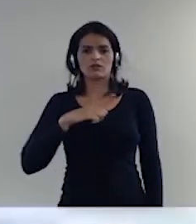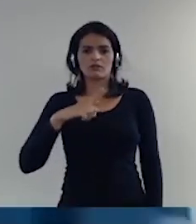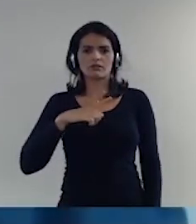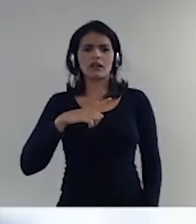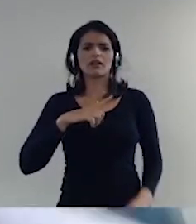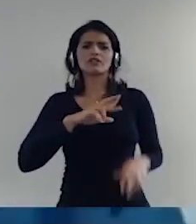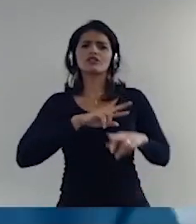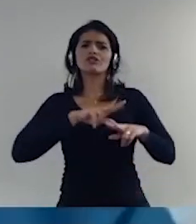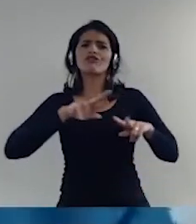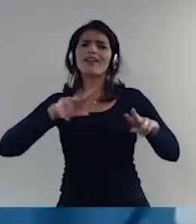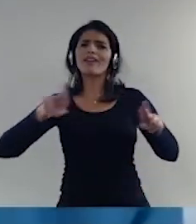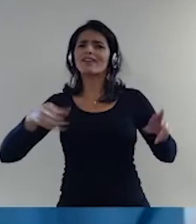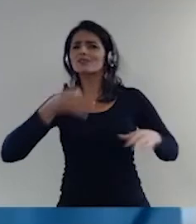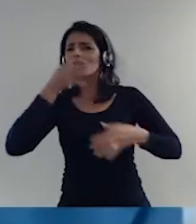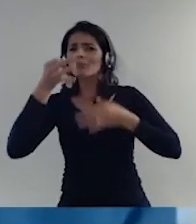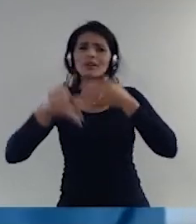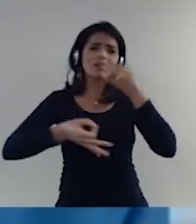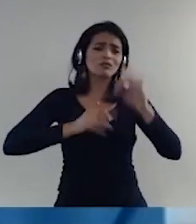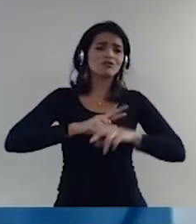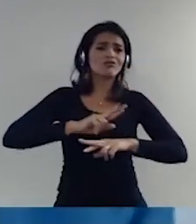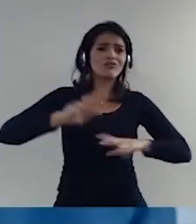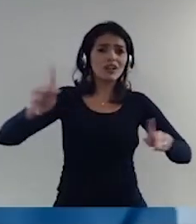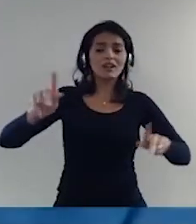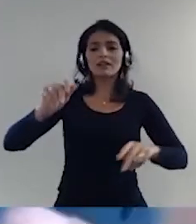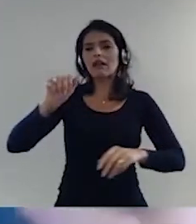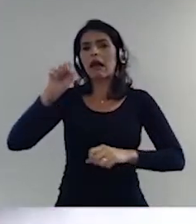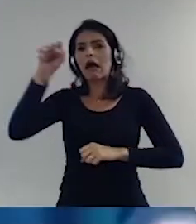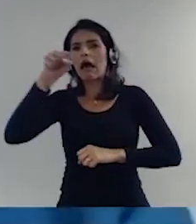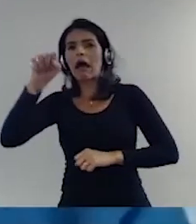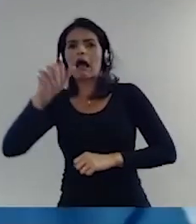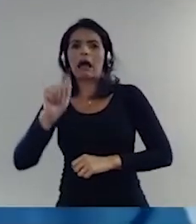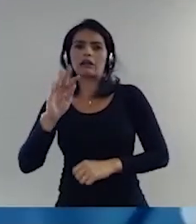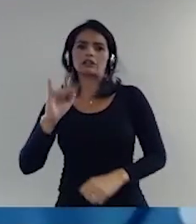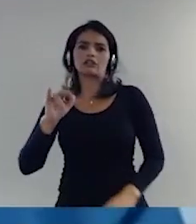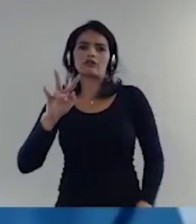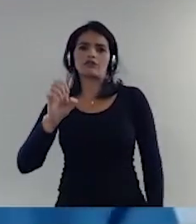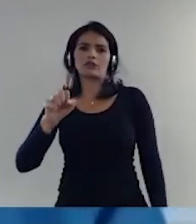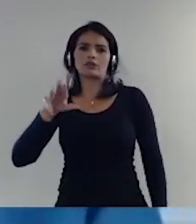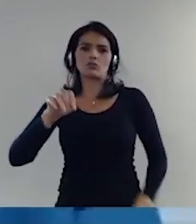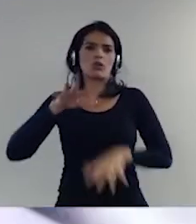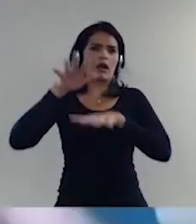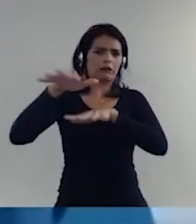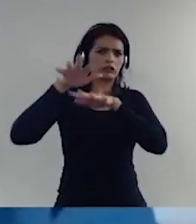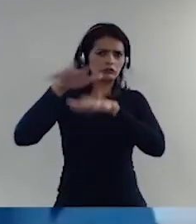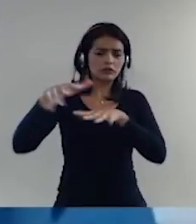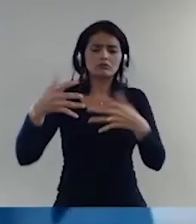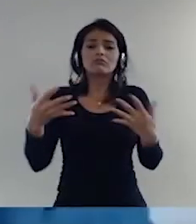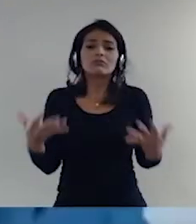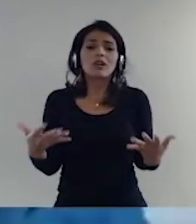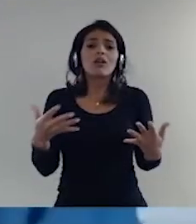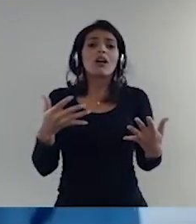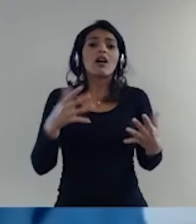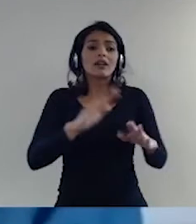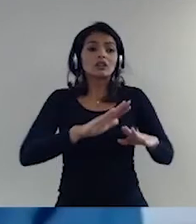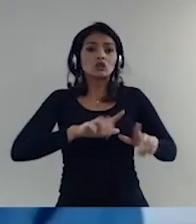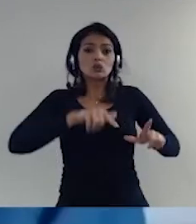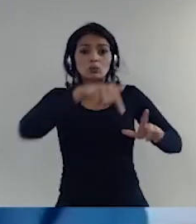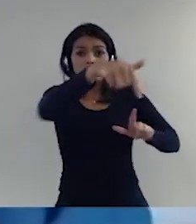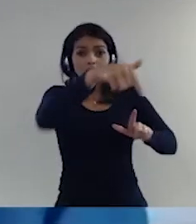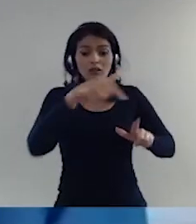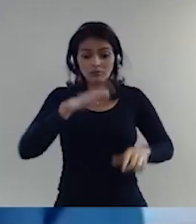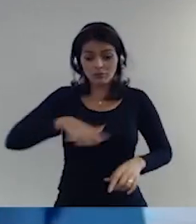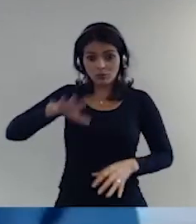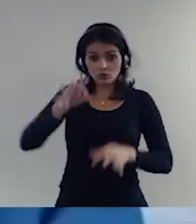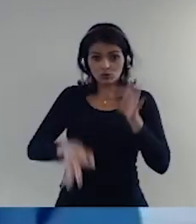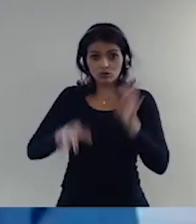maniqueísmo grande entre ativismos e tal, essa deve ser superada por um ordenamento jurídico que ele é uno.